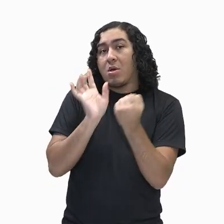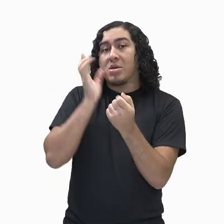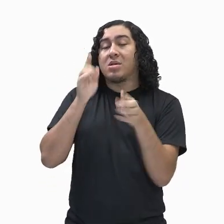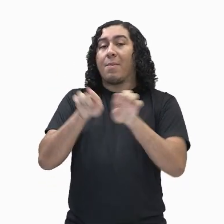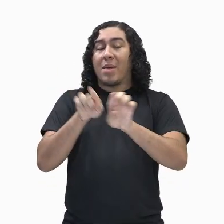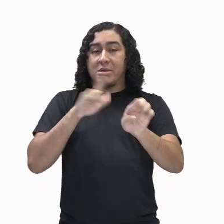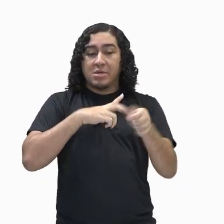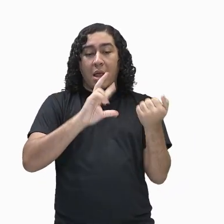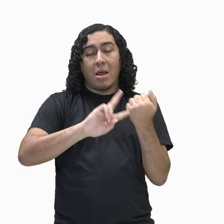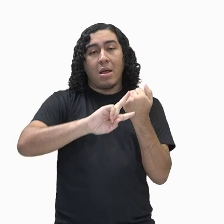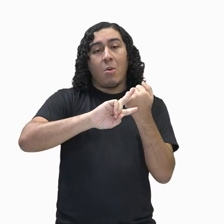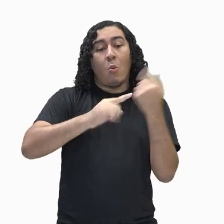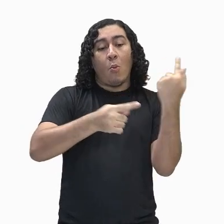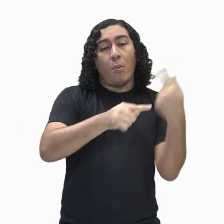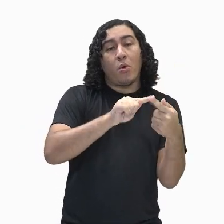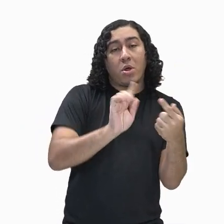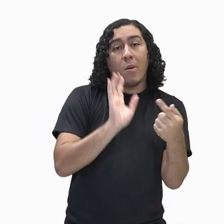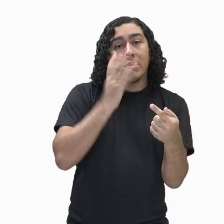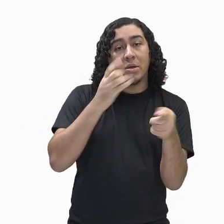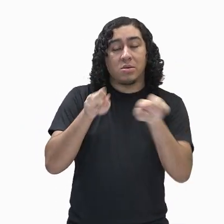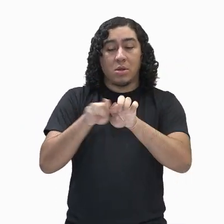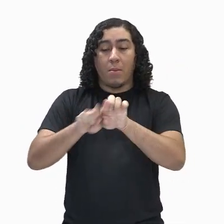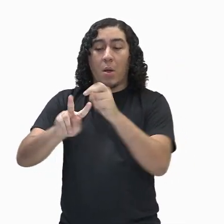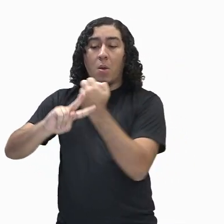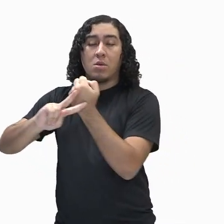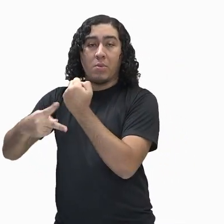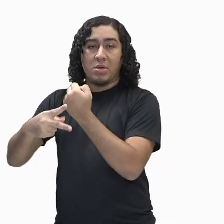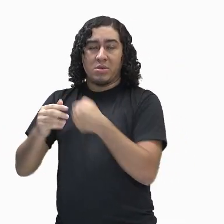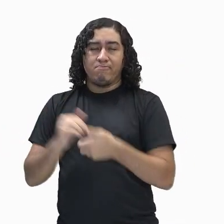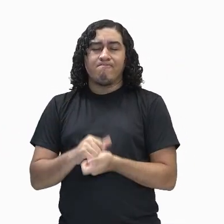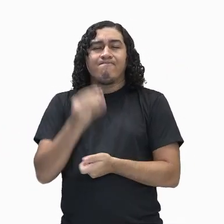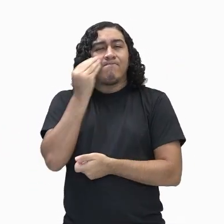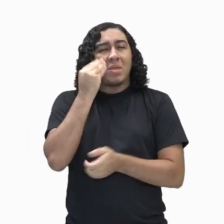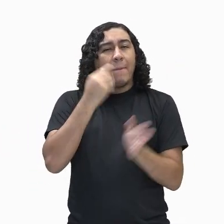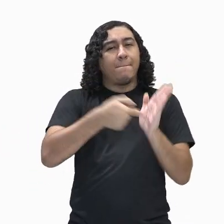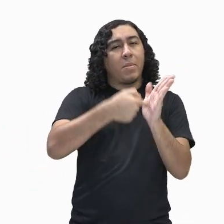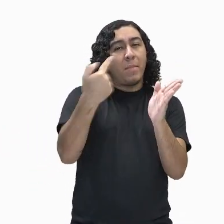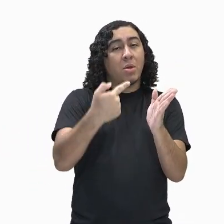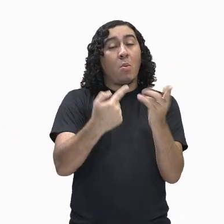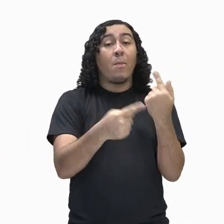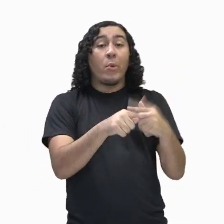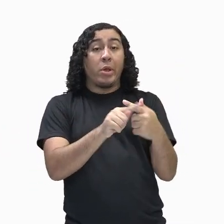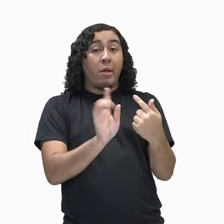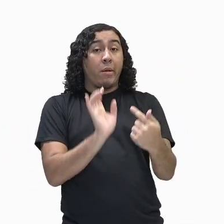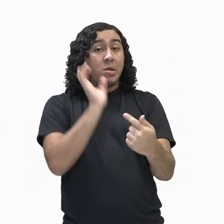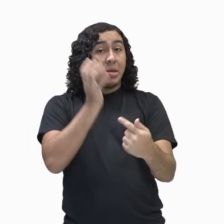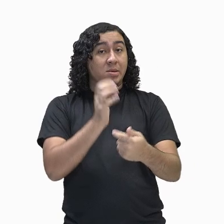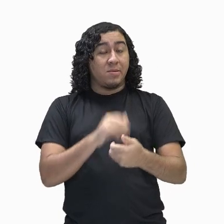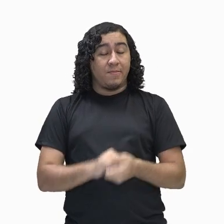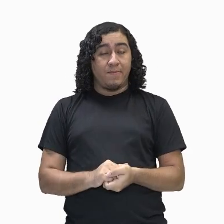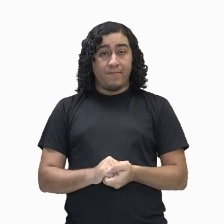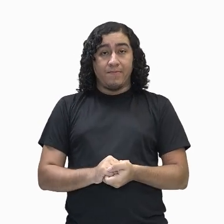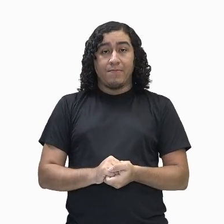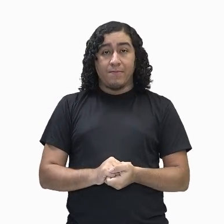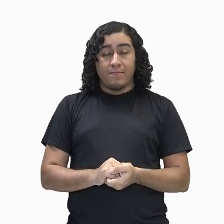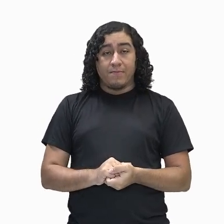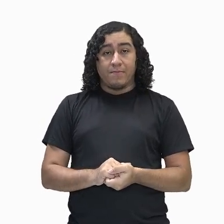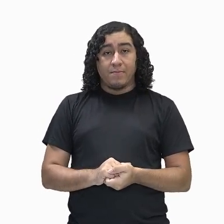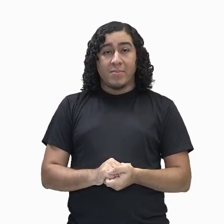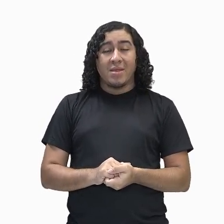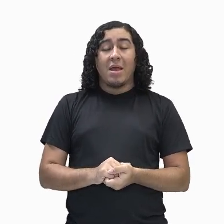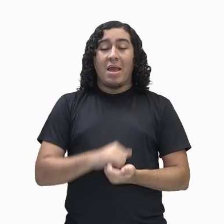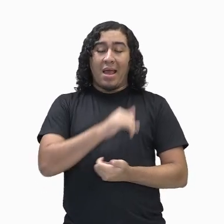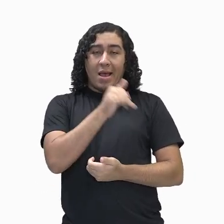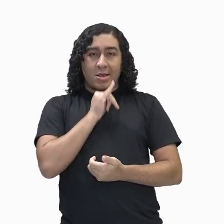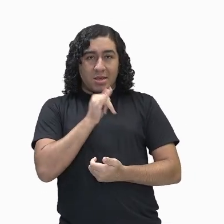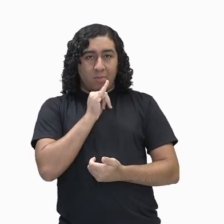causas e tem consequências. Vamos ver primeiro quais são as causas. As causas da má distribuição de